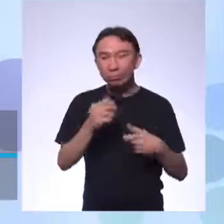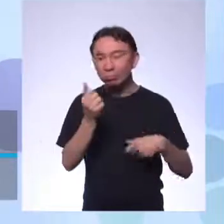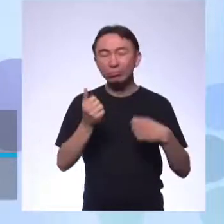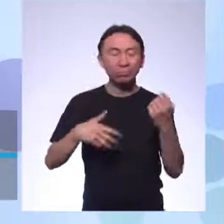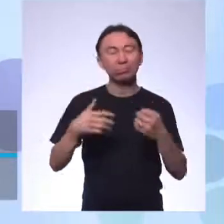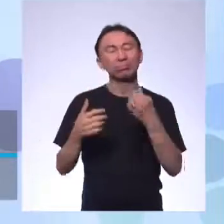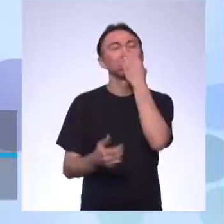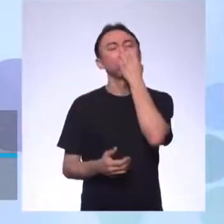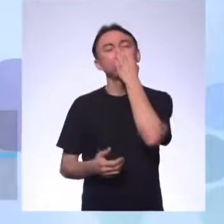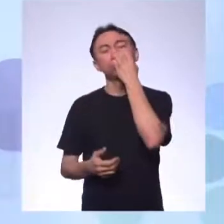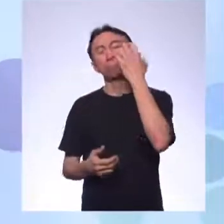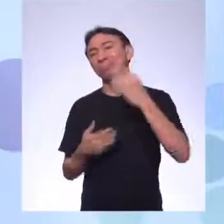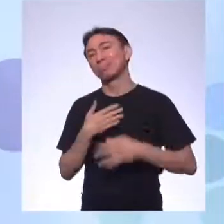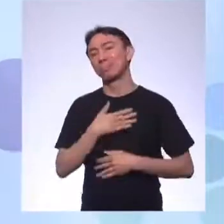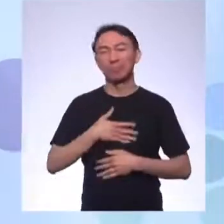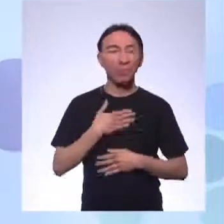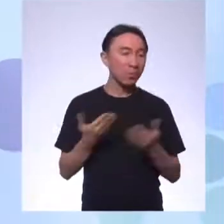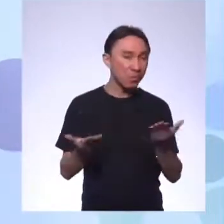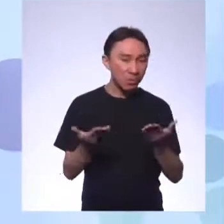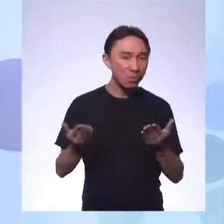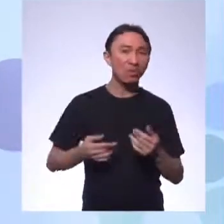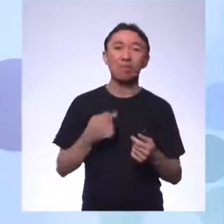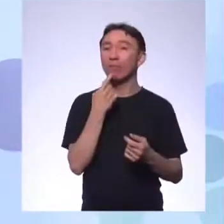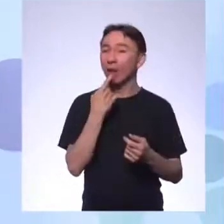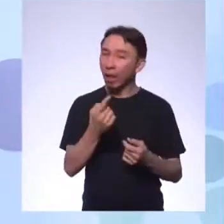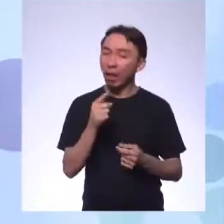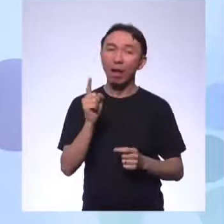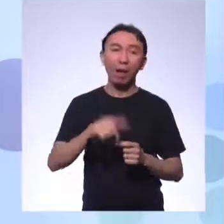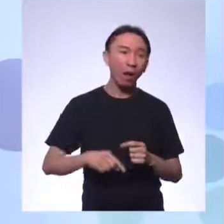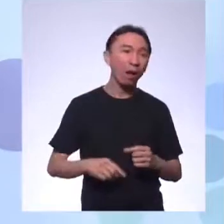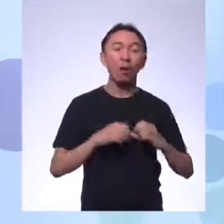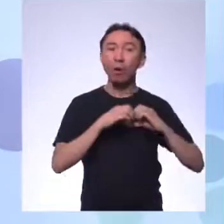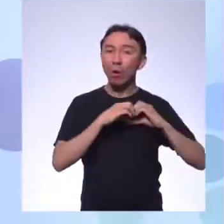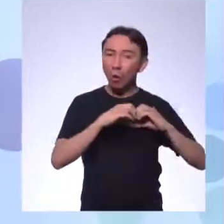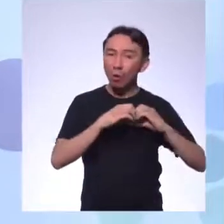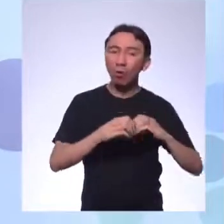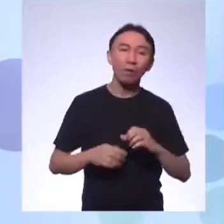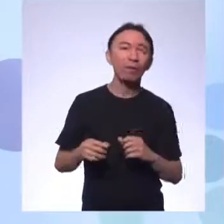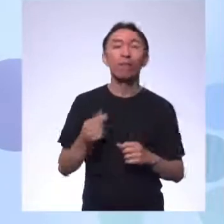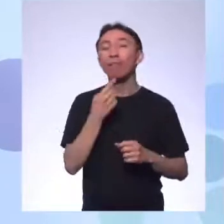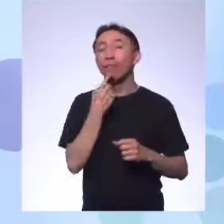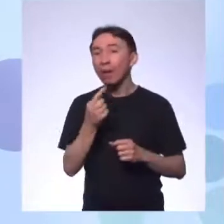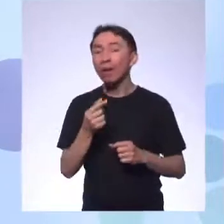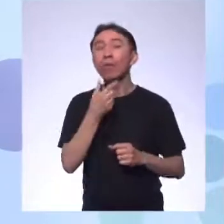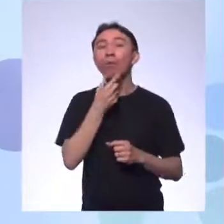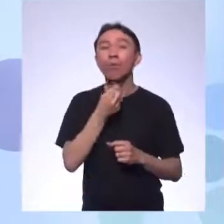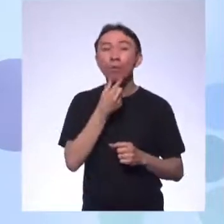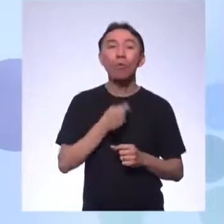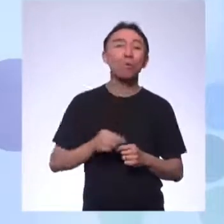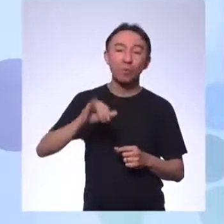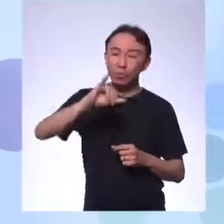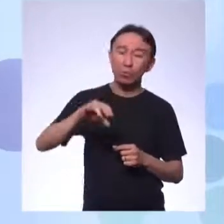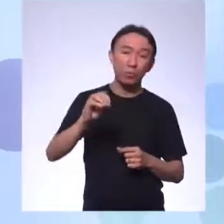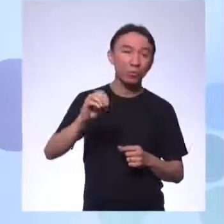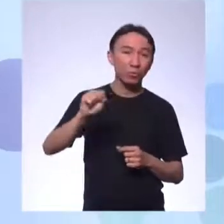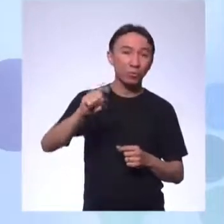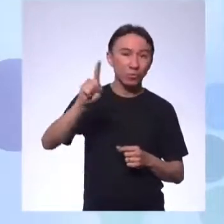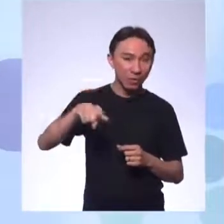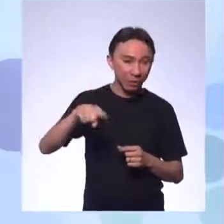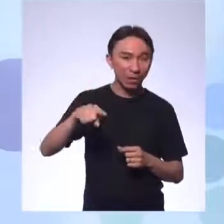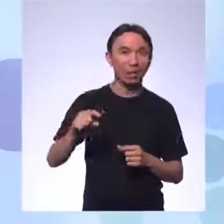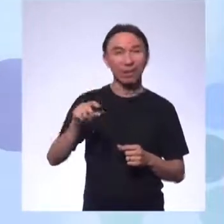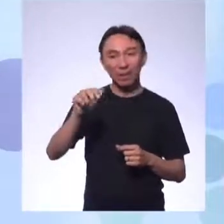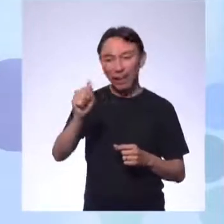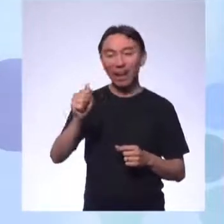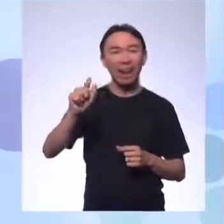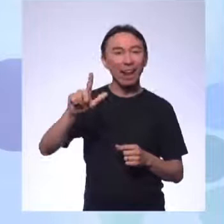sobre romantismo, vamos falar muito sobre o cara chamado José de Alencar, um livro dele maravilhoso chamado 5 Minutos. Vamos falar da construção.